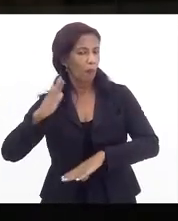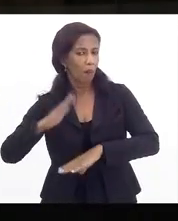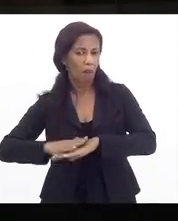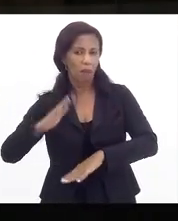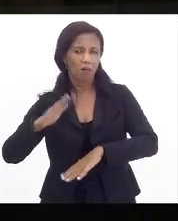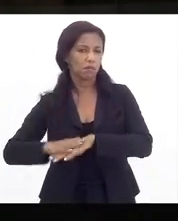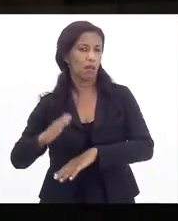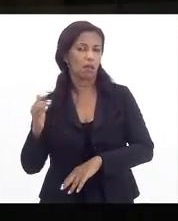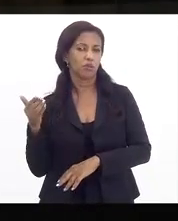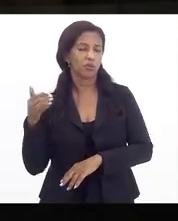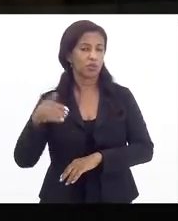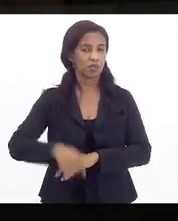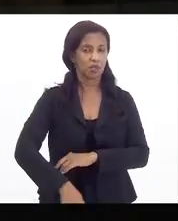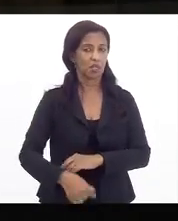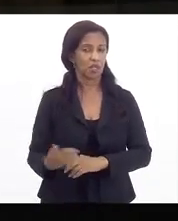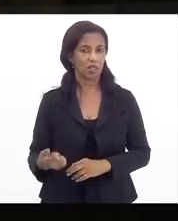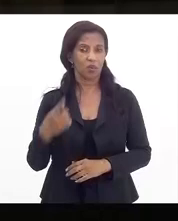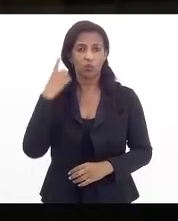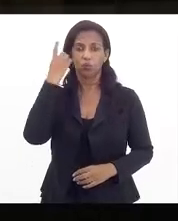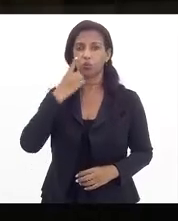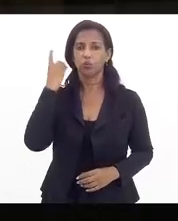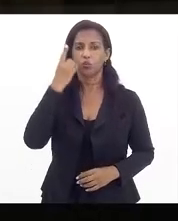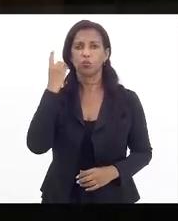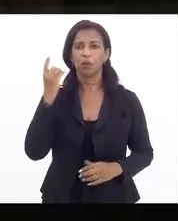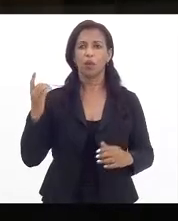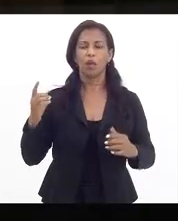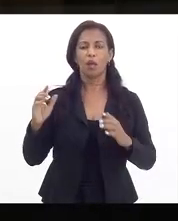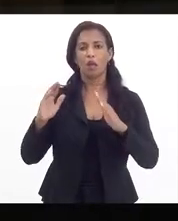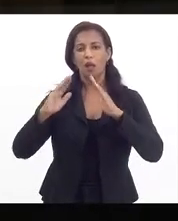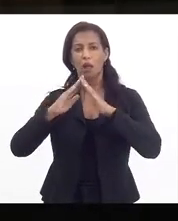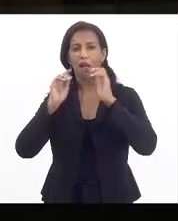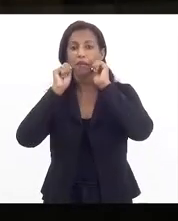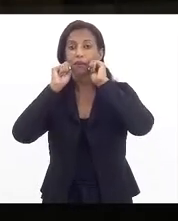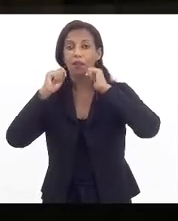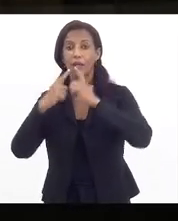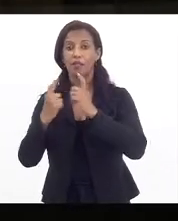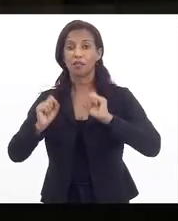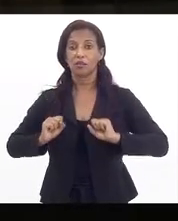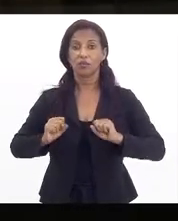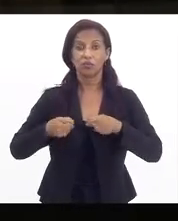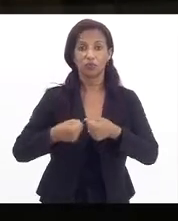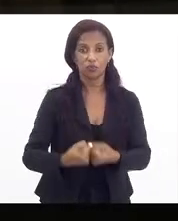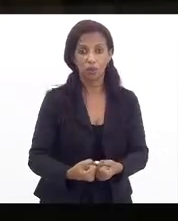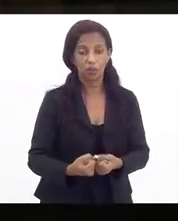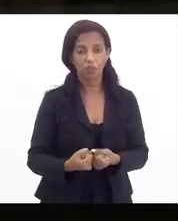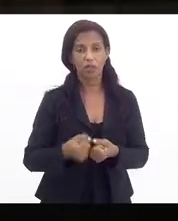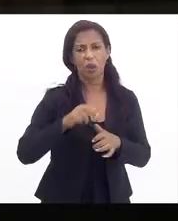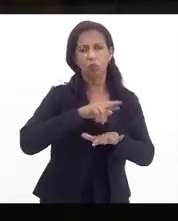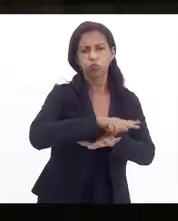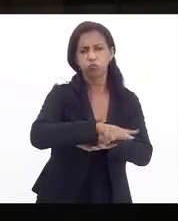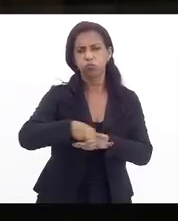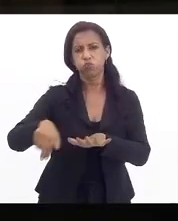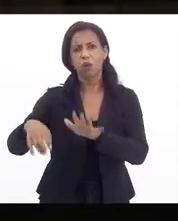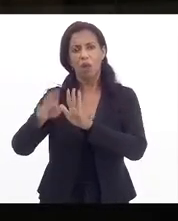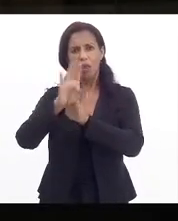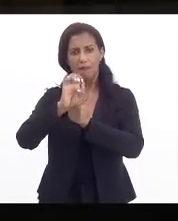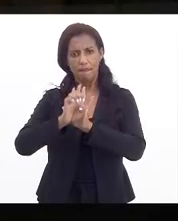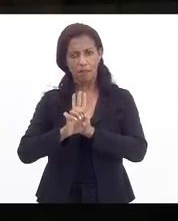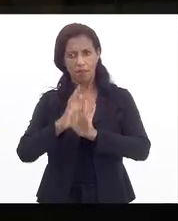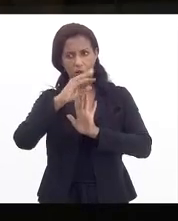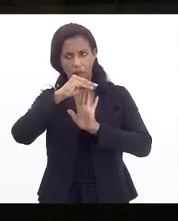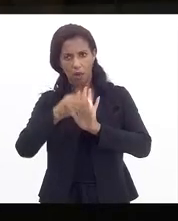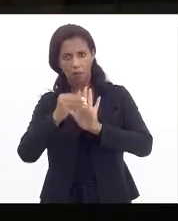que os deputados e a casa tão fazendo esse esforço né com tampas emendas que foram